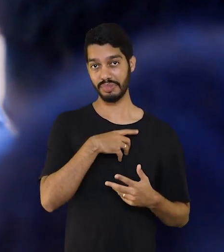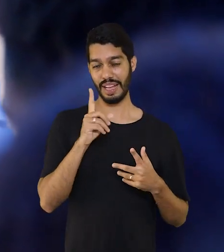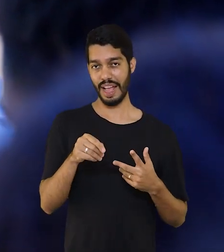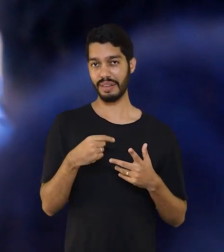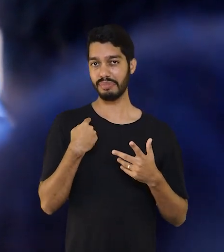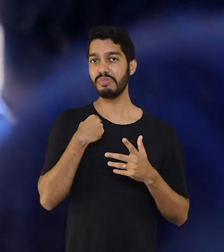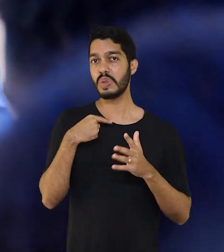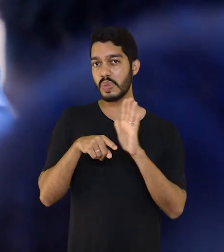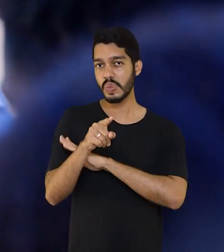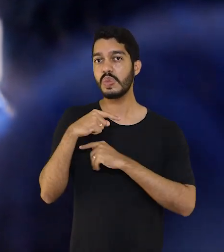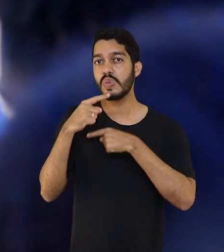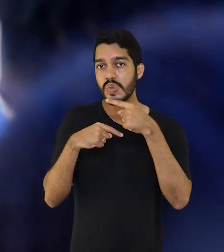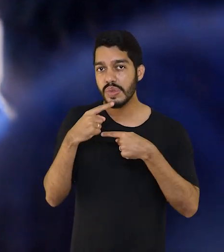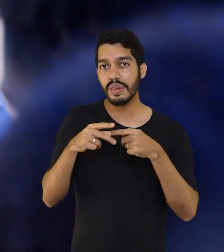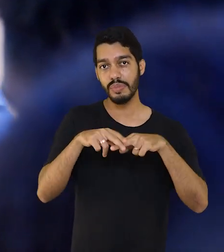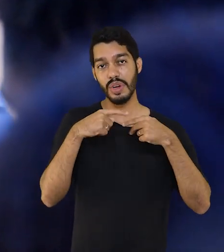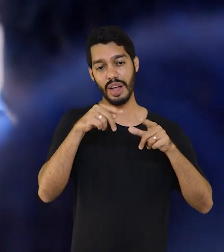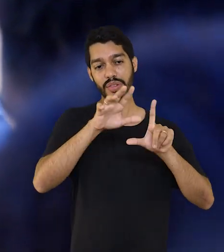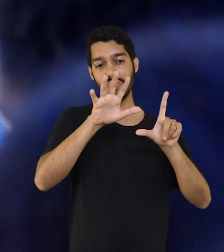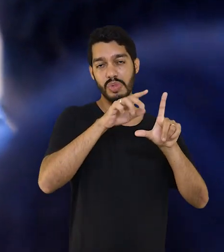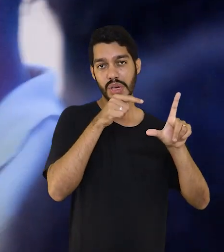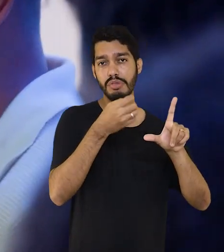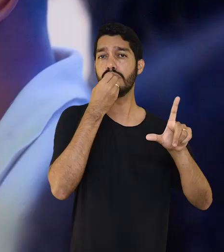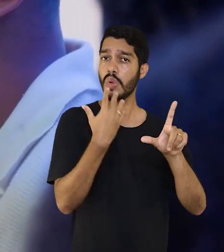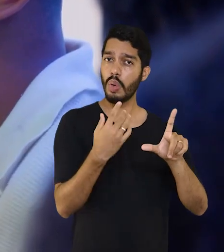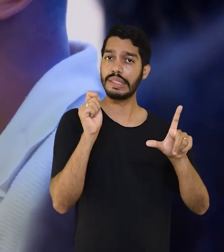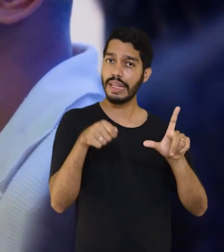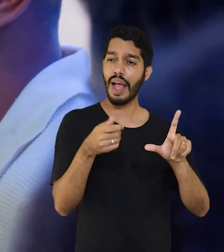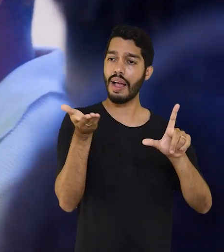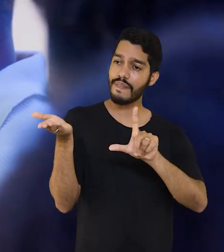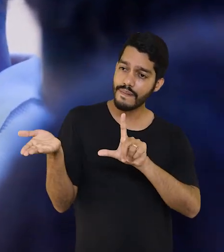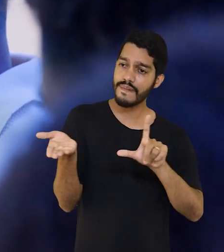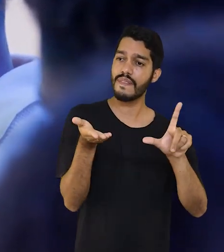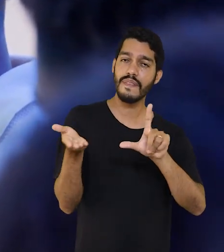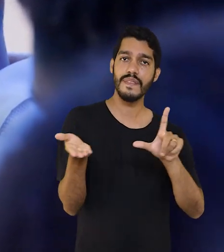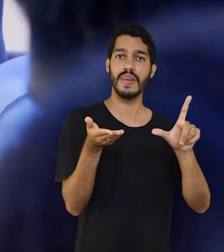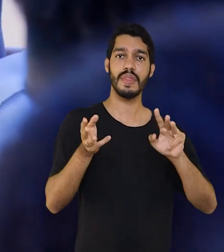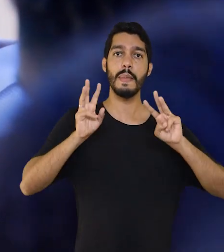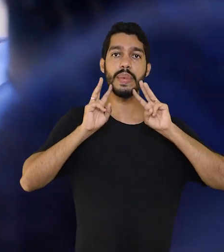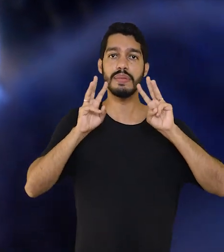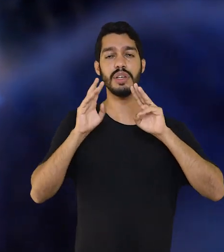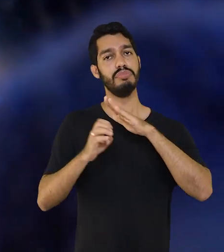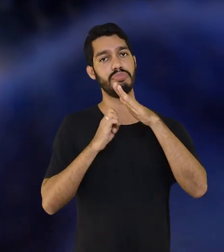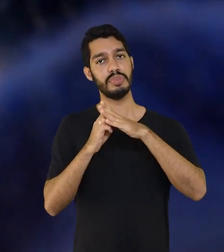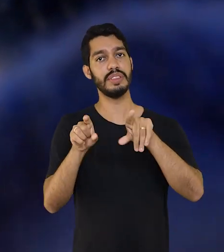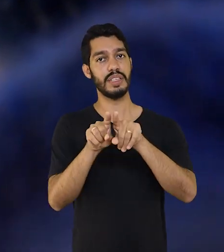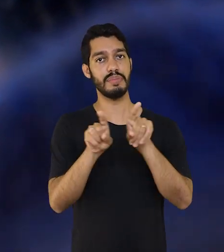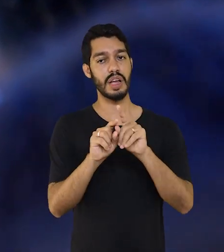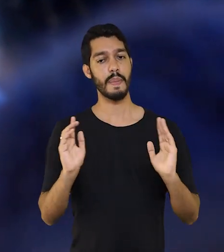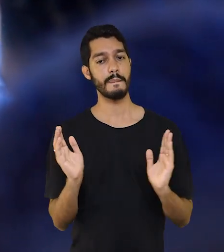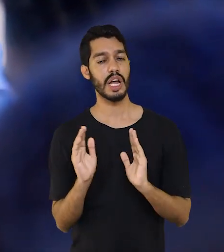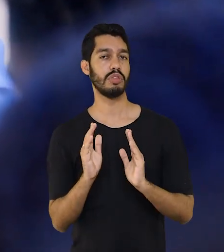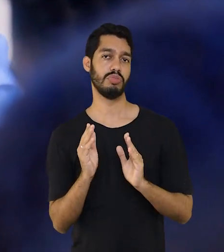maiô. Enfim, essa é a minha dúvida, porque essa plataforma seria sensacional para você direcionar, né, o seu marketing da empresa